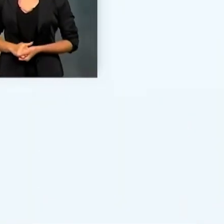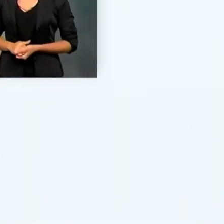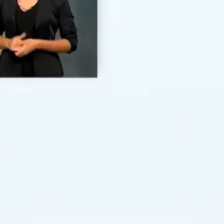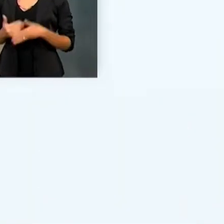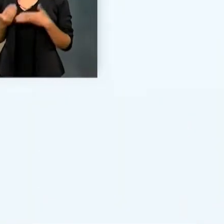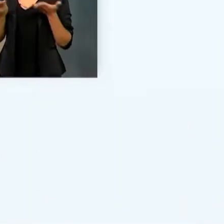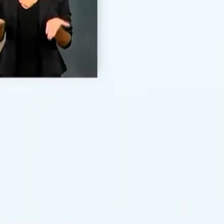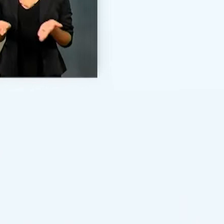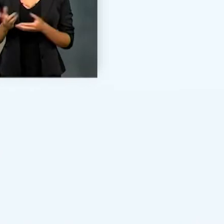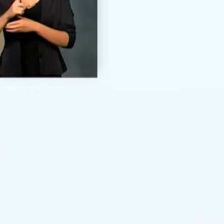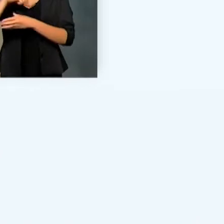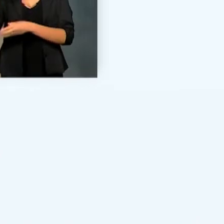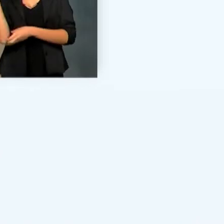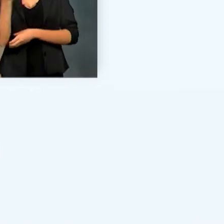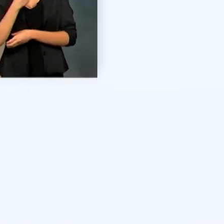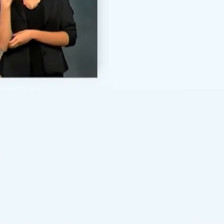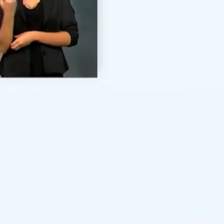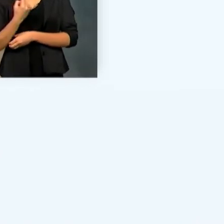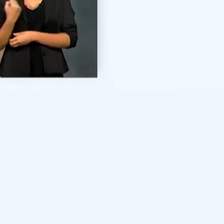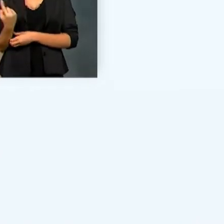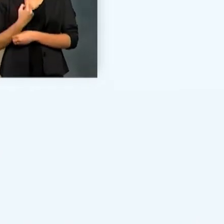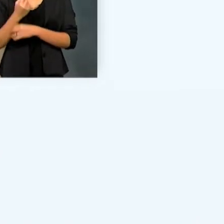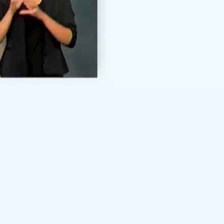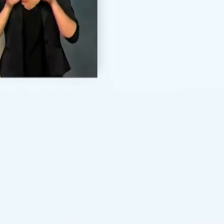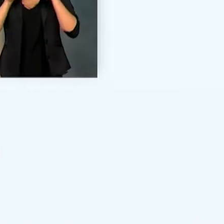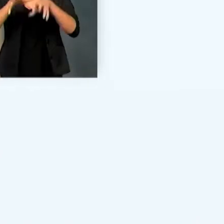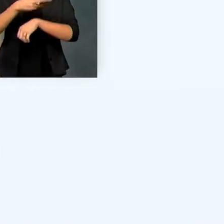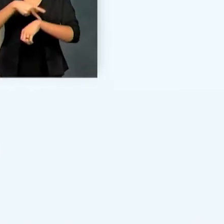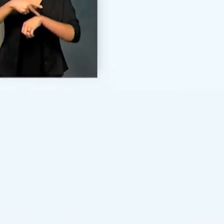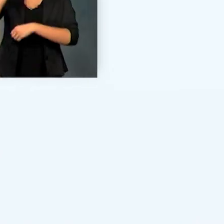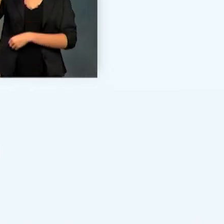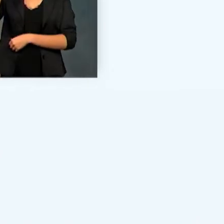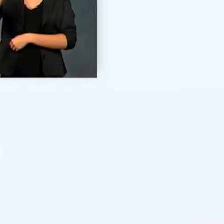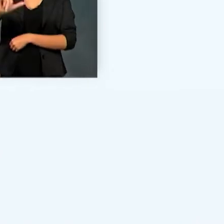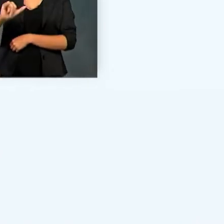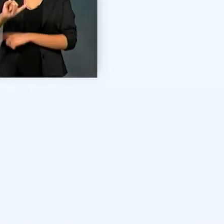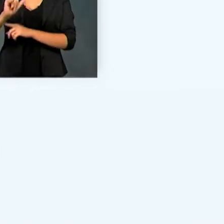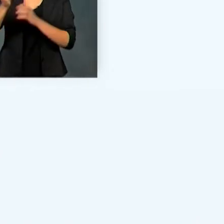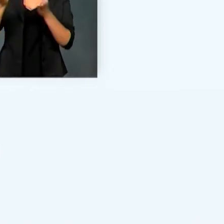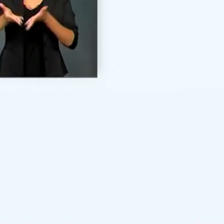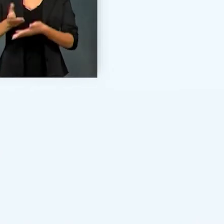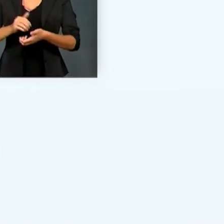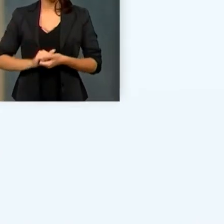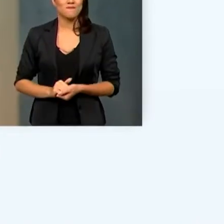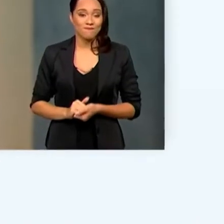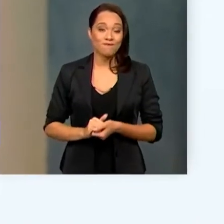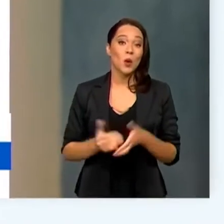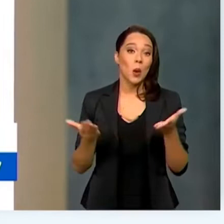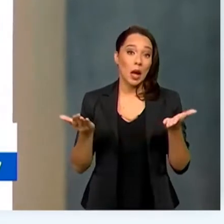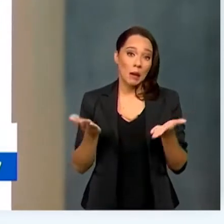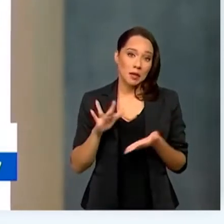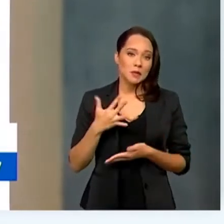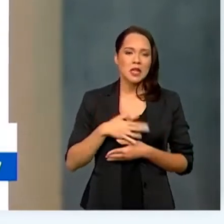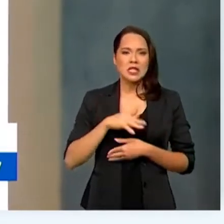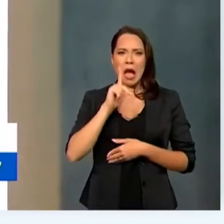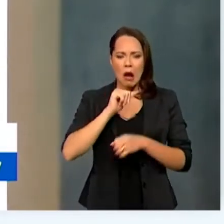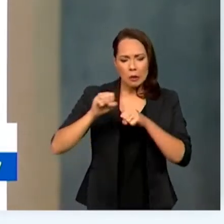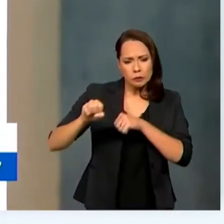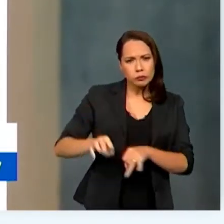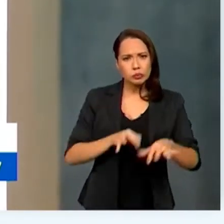Enquanto isso, um ciclone tropical deve atingir o Haiti, aqui nas Américas, ainda hoje. A previsão é de